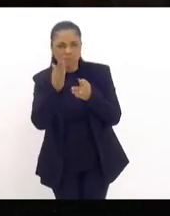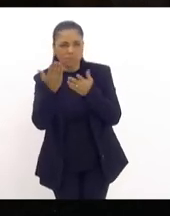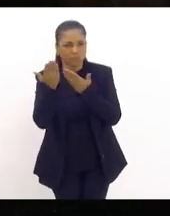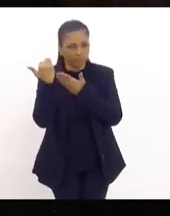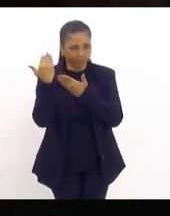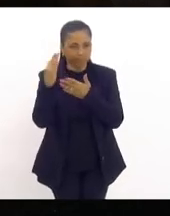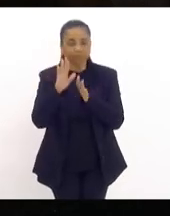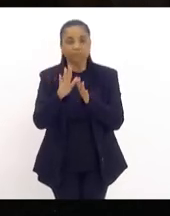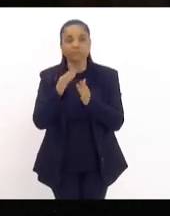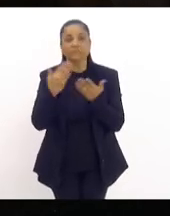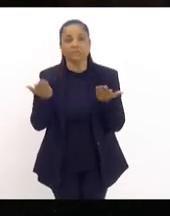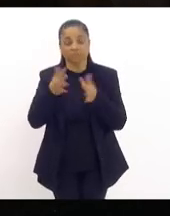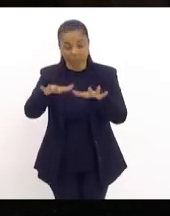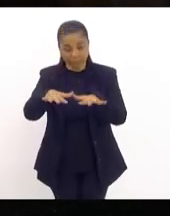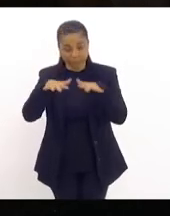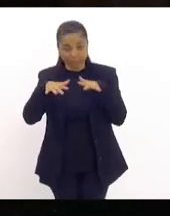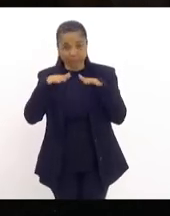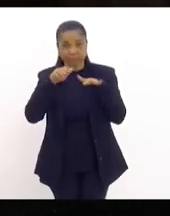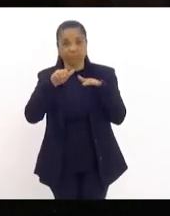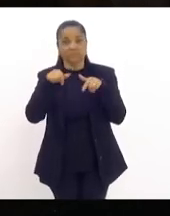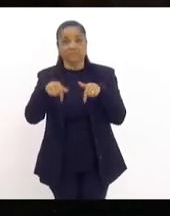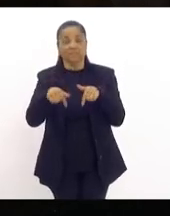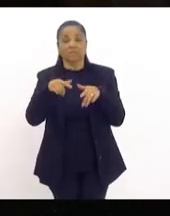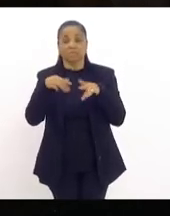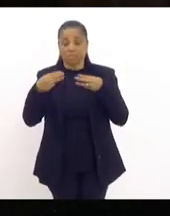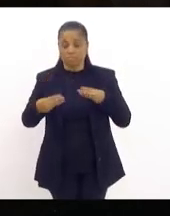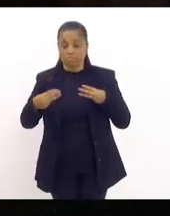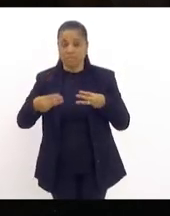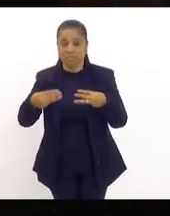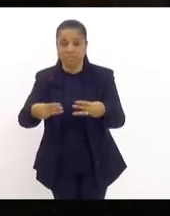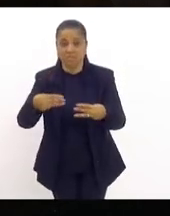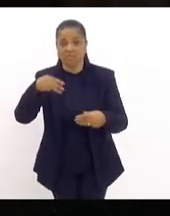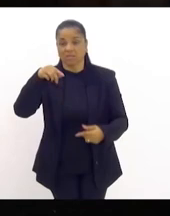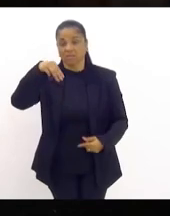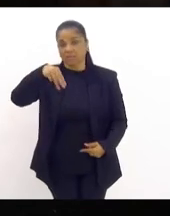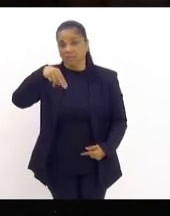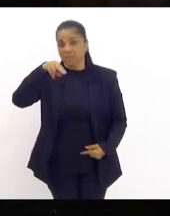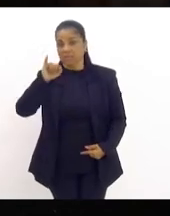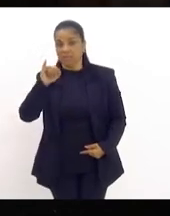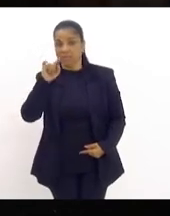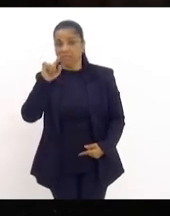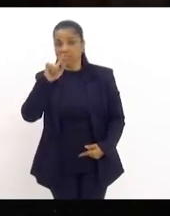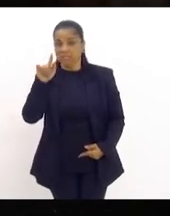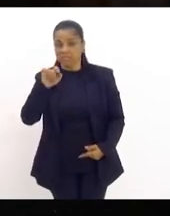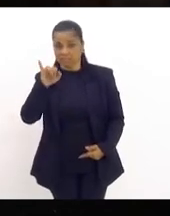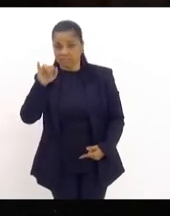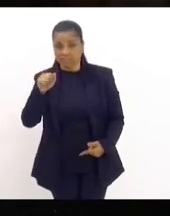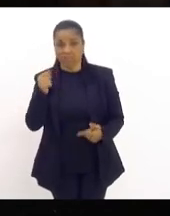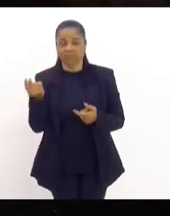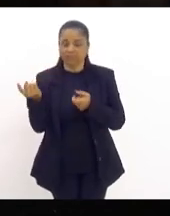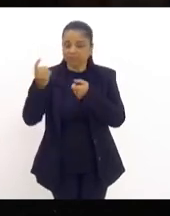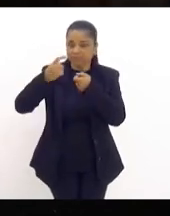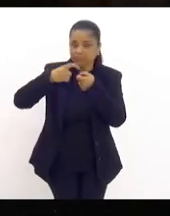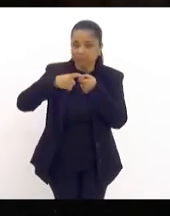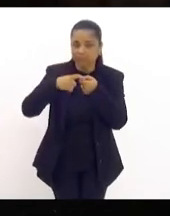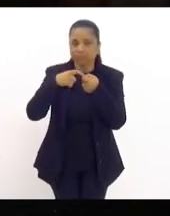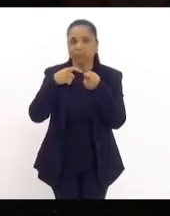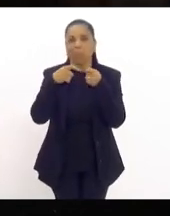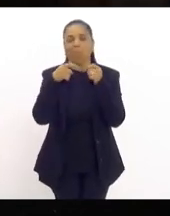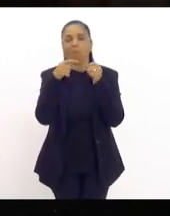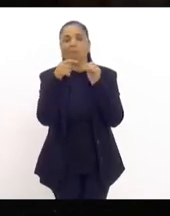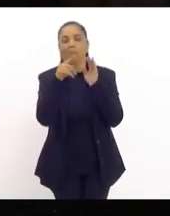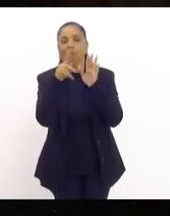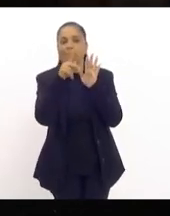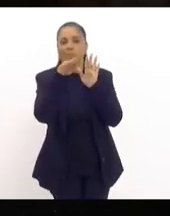Legislativa, a presença da nossa ministra, Nízia, falando da retomada do programa de vacinação, né,